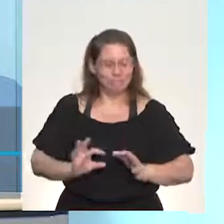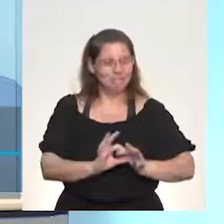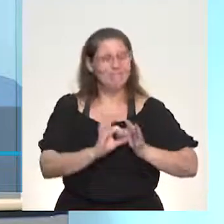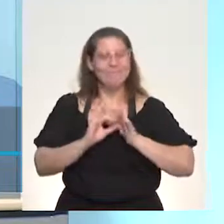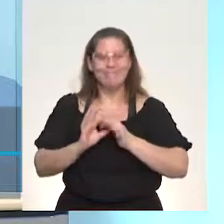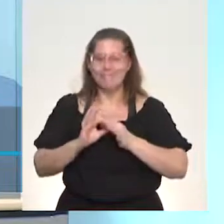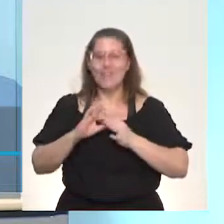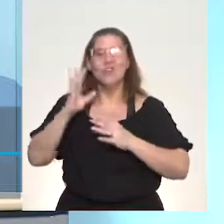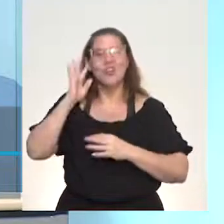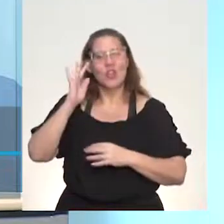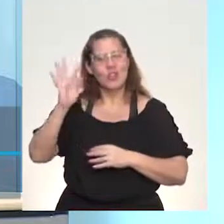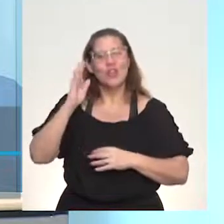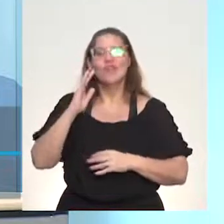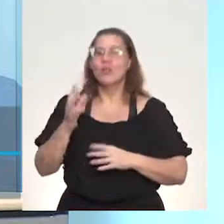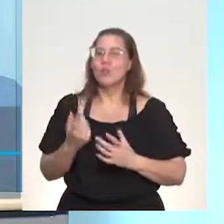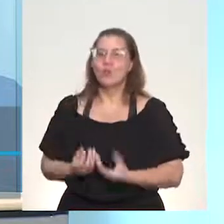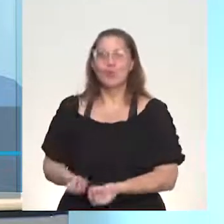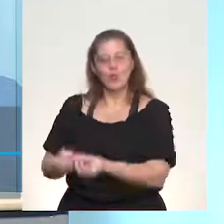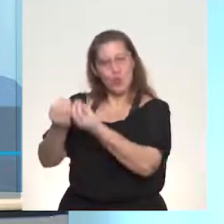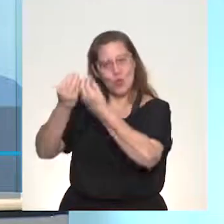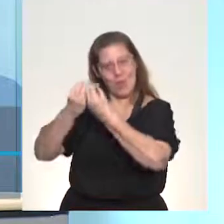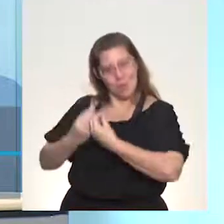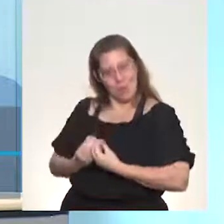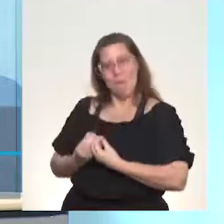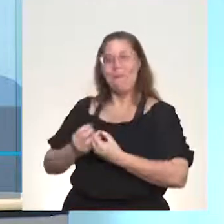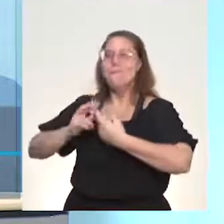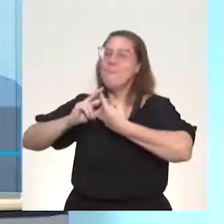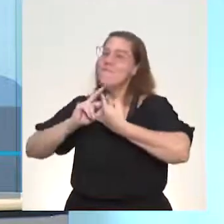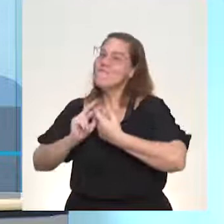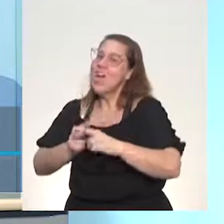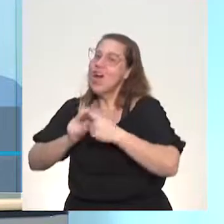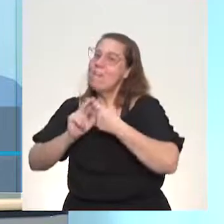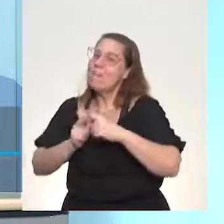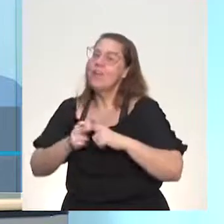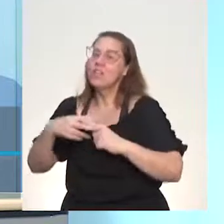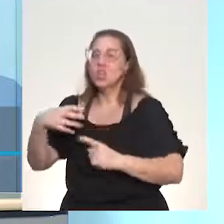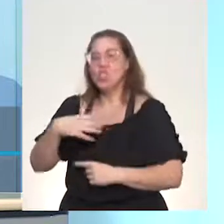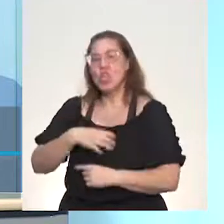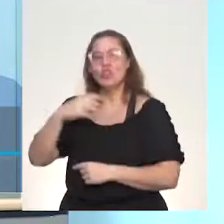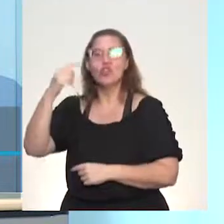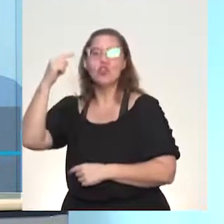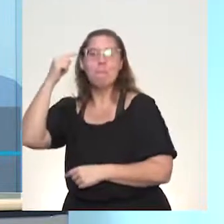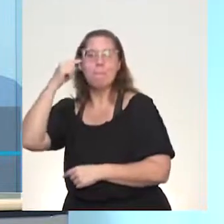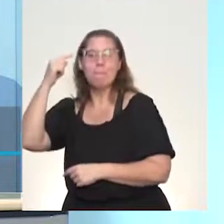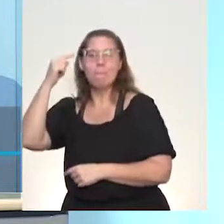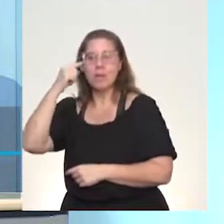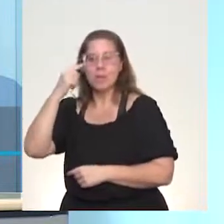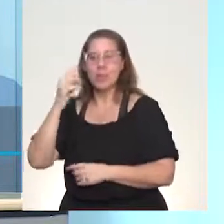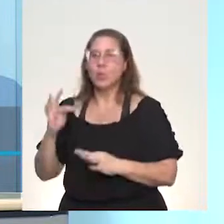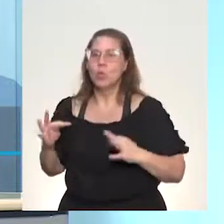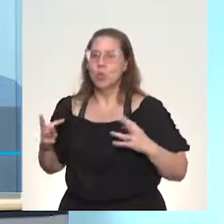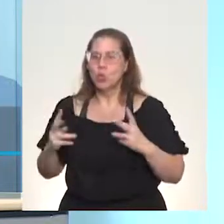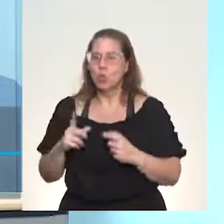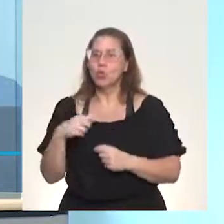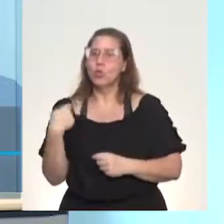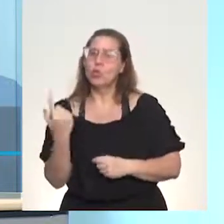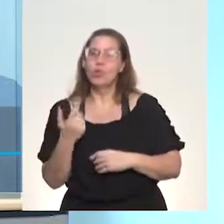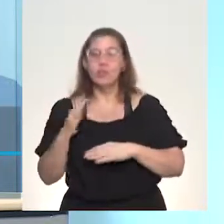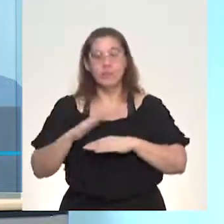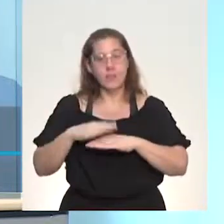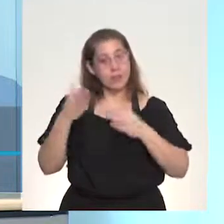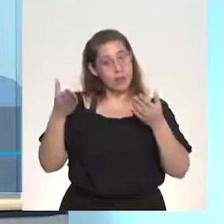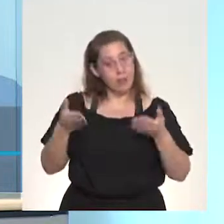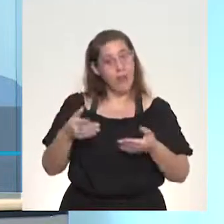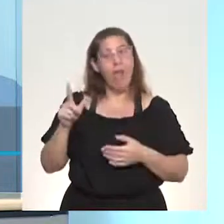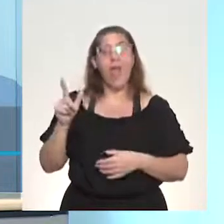nos proporciona como uma ferramenta do pensamento, né? Então, essas coisas todas que nós estamos abordando aqui, elas